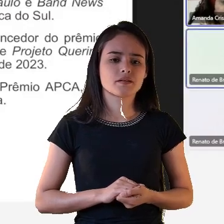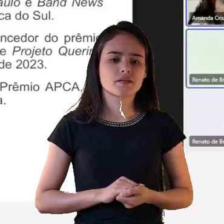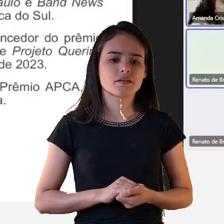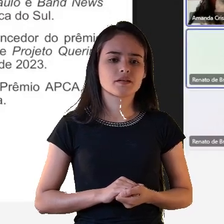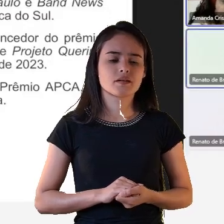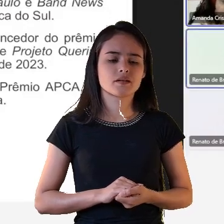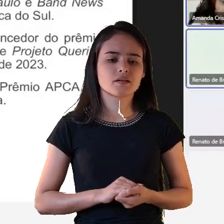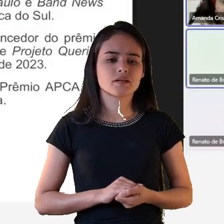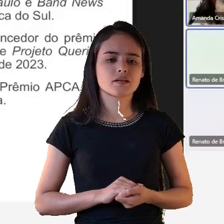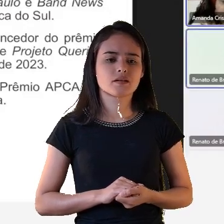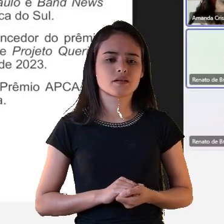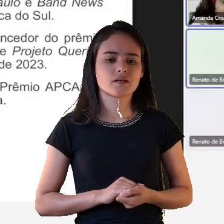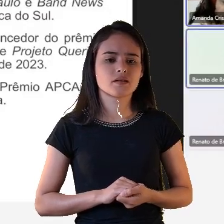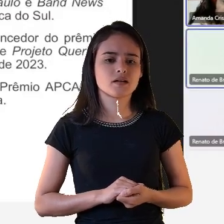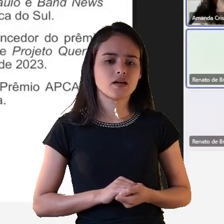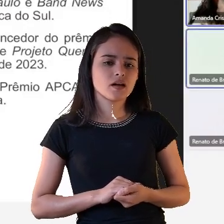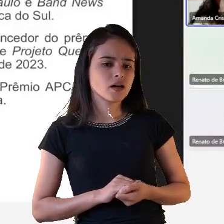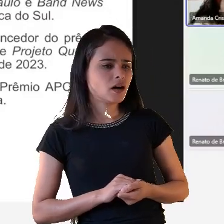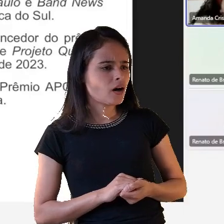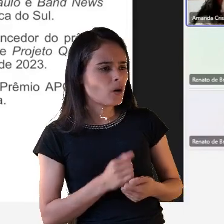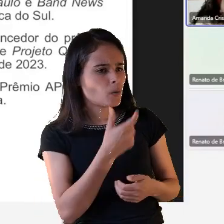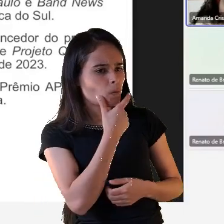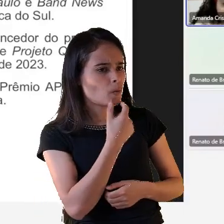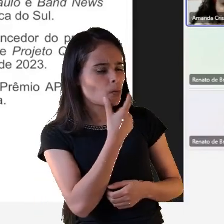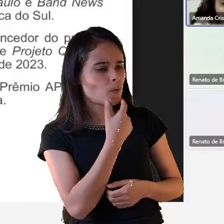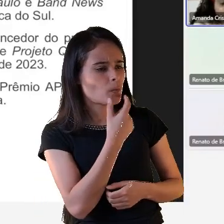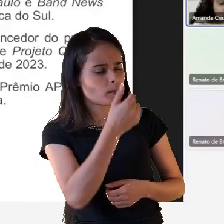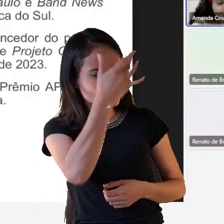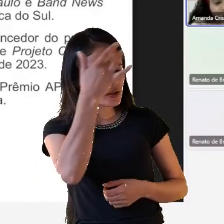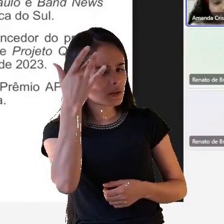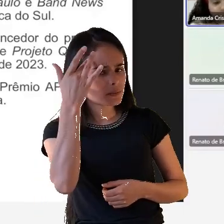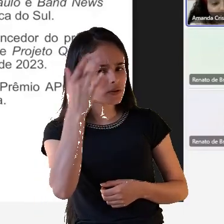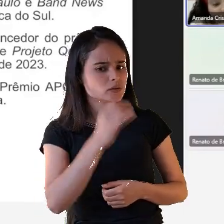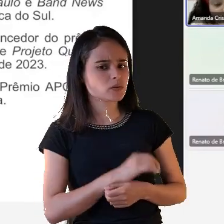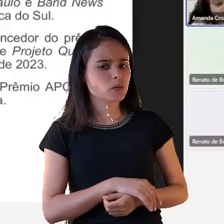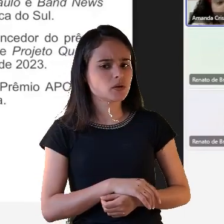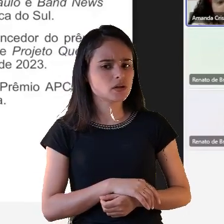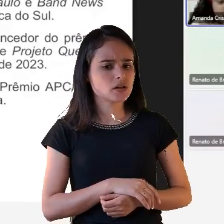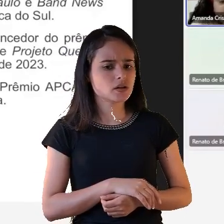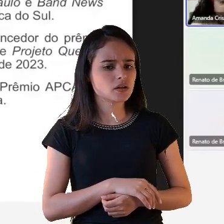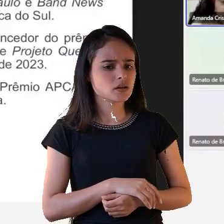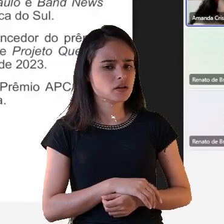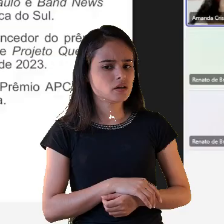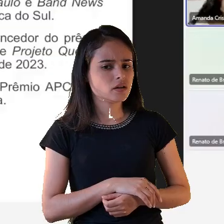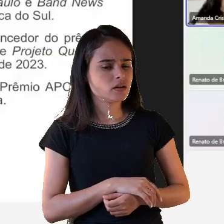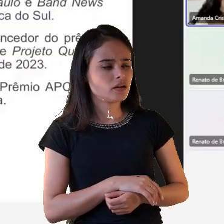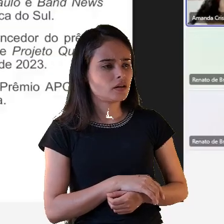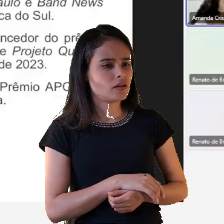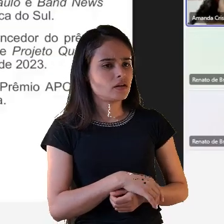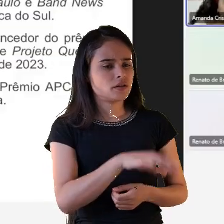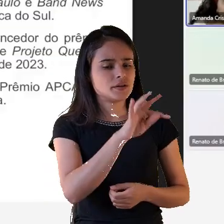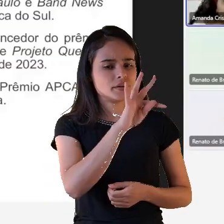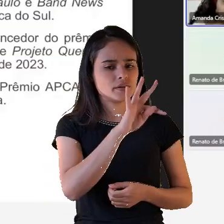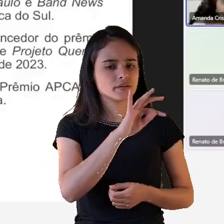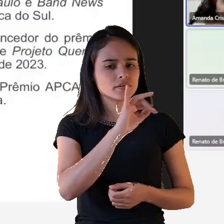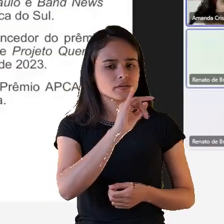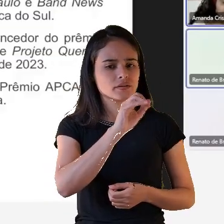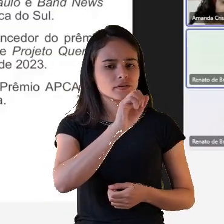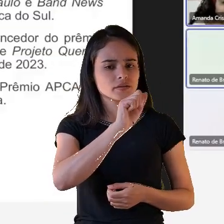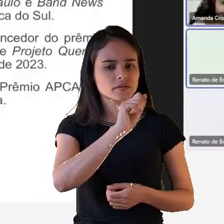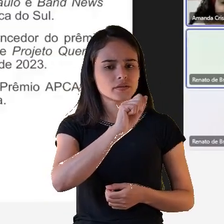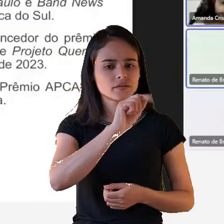informações sobre o Tiago, mas tanto o Lelo quanto o Tiago já comentaram bastante, né, sobre